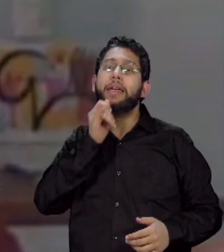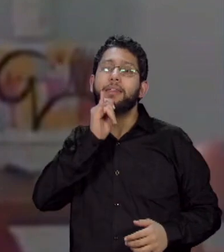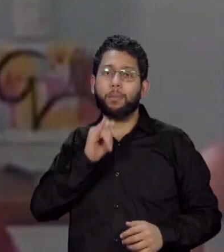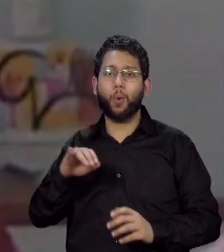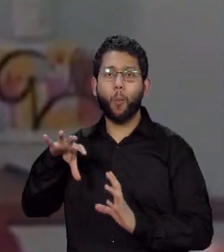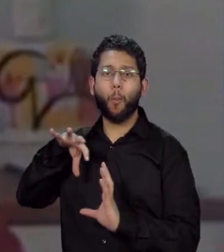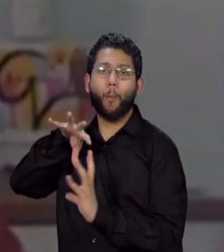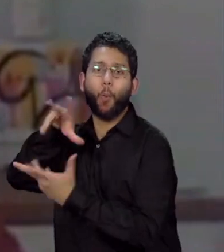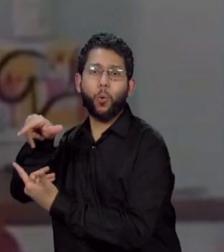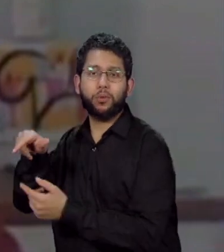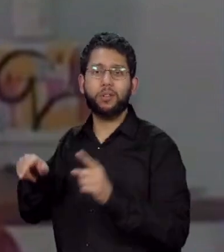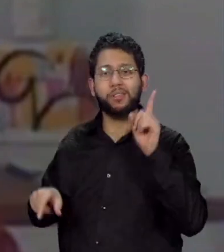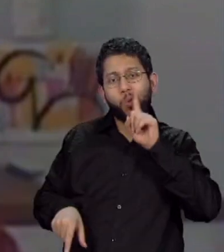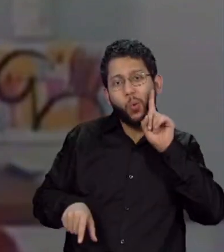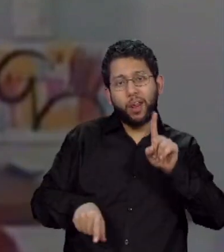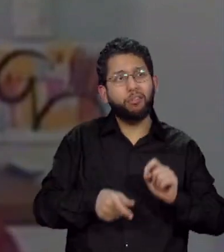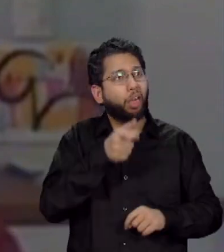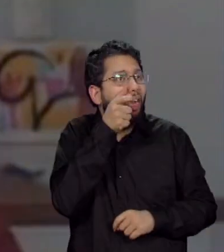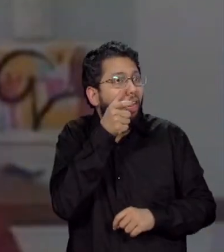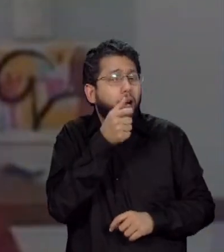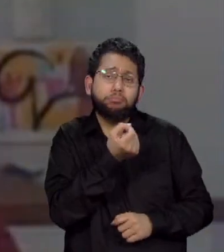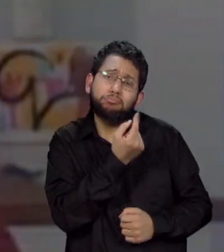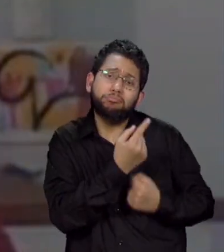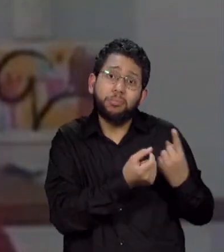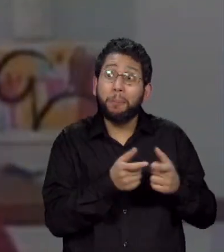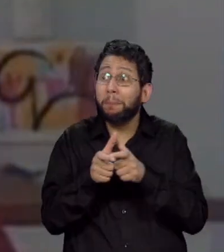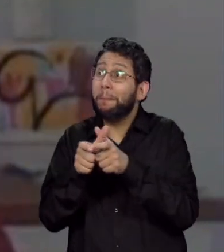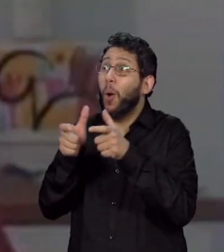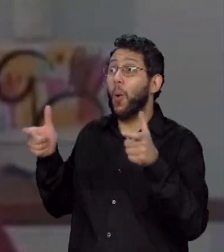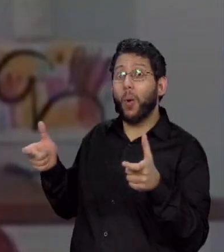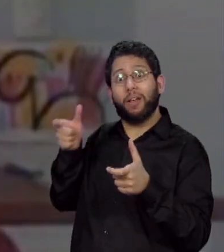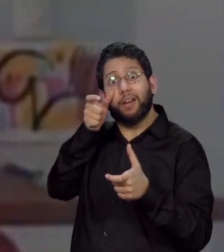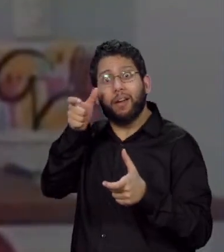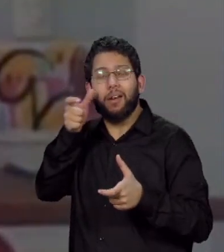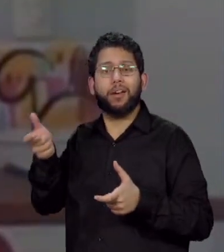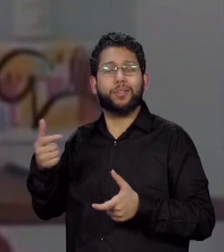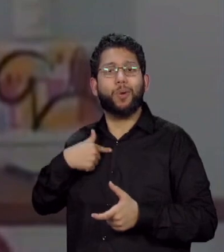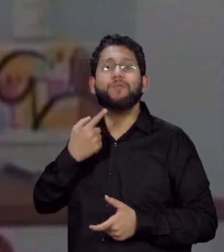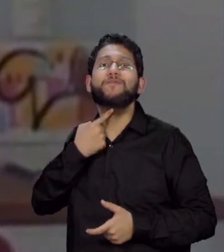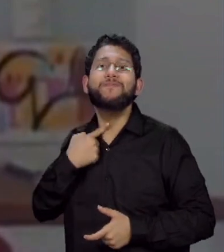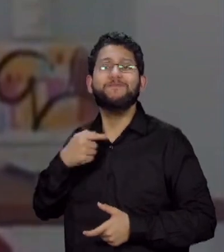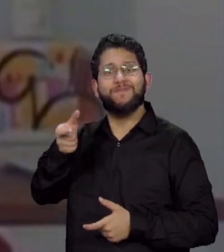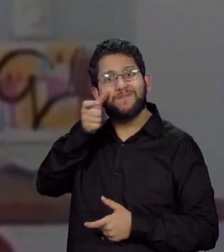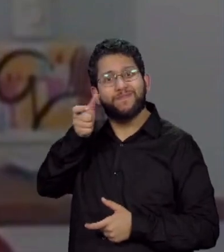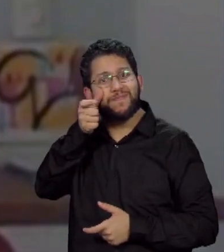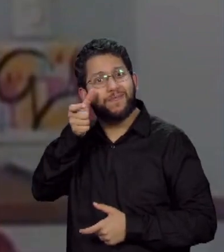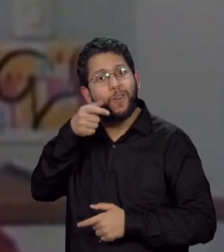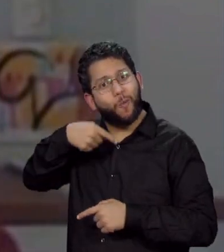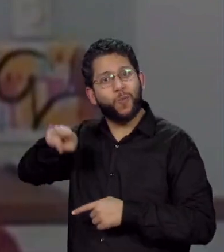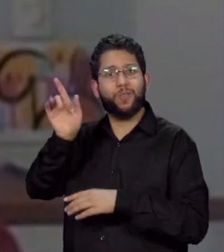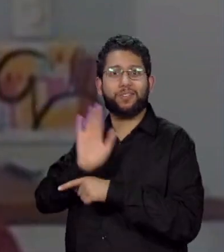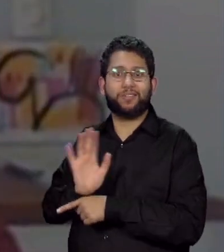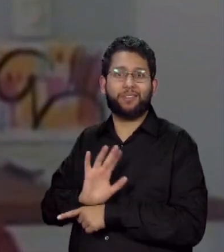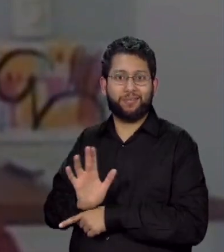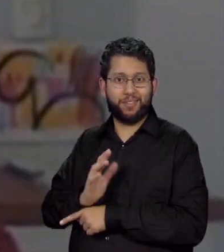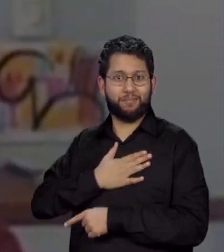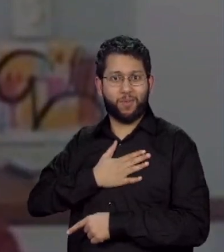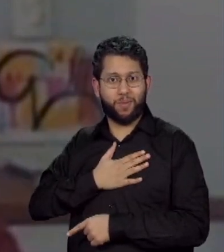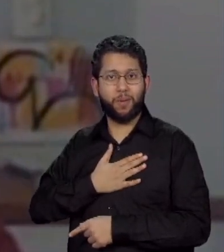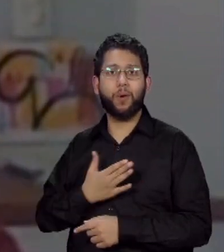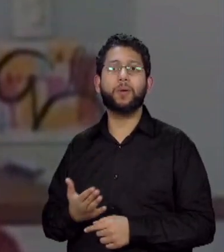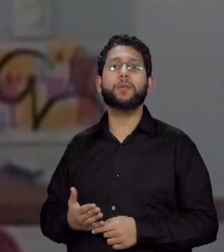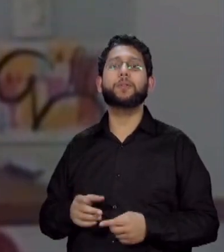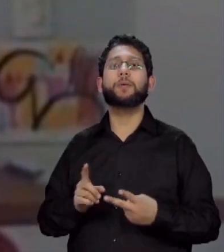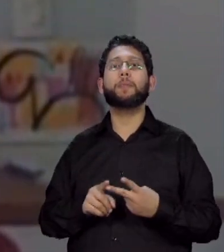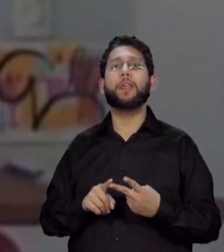no mundo, exceto os Estados Unidos, né? Então eu sempre consumi muito, fui muito ao cinema.